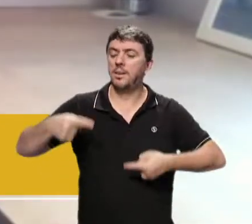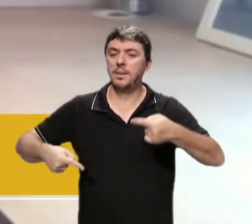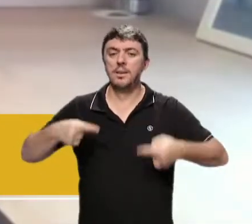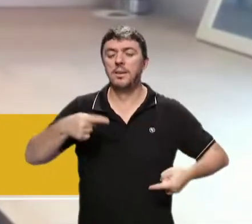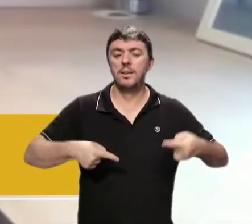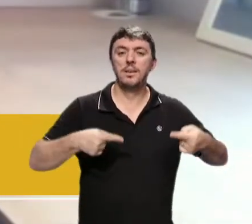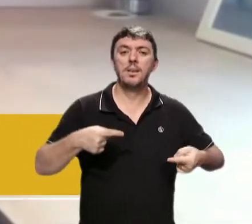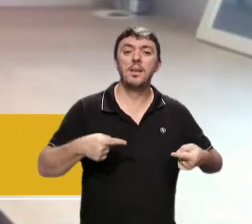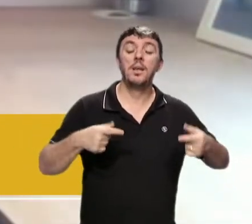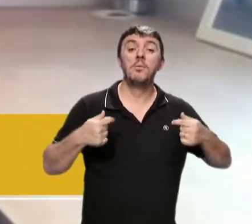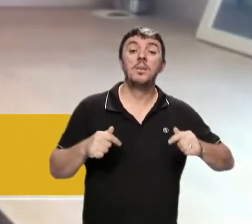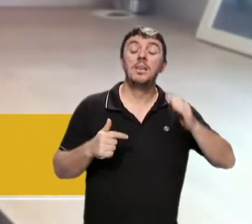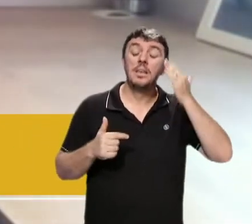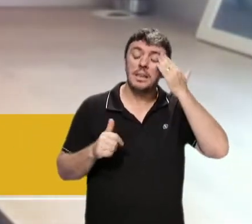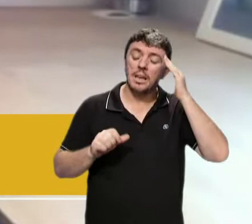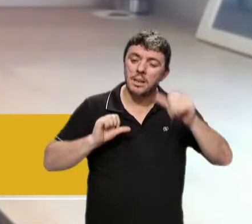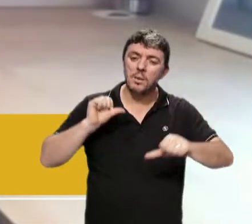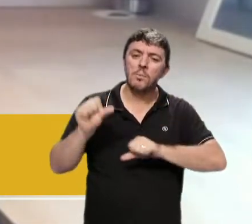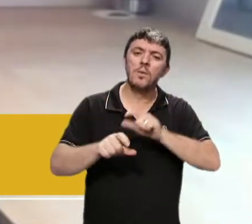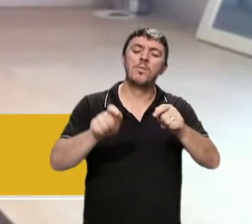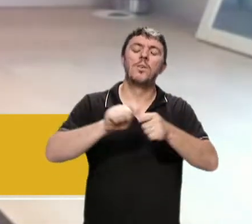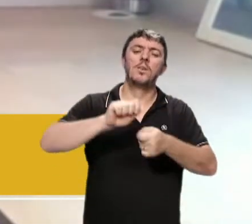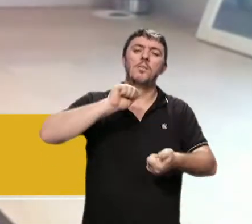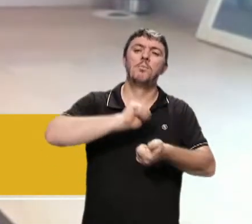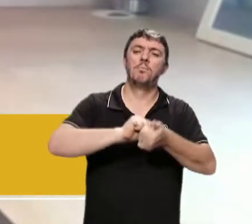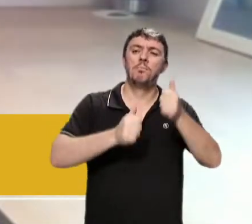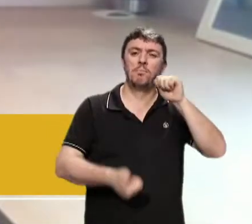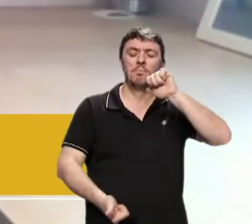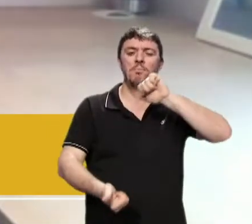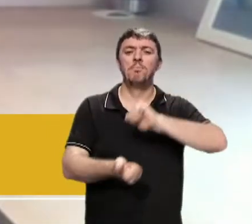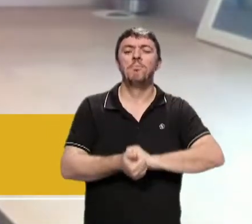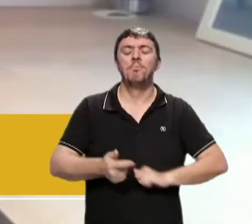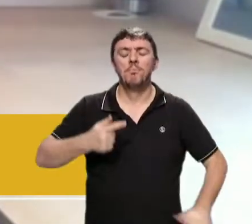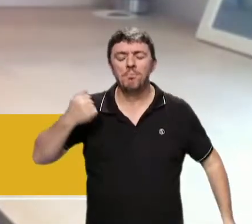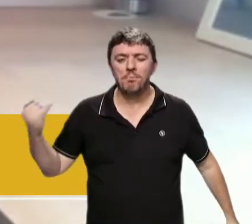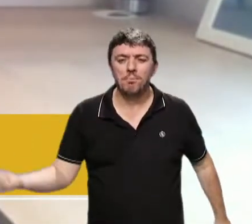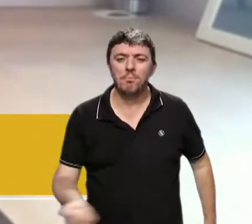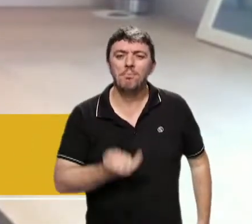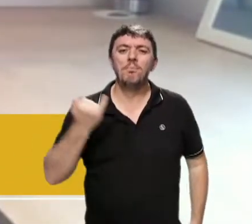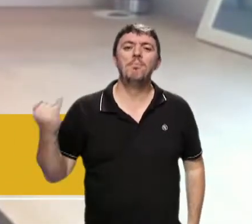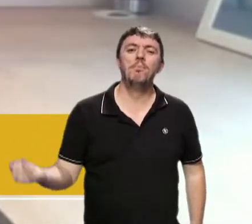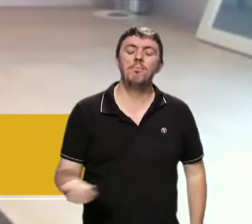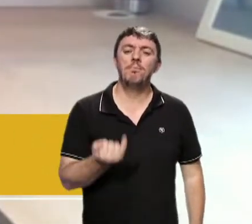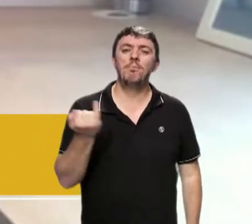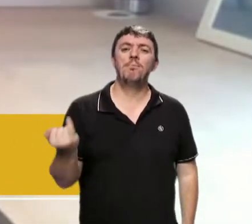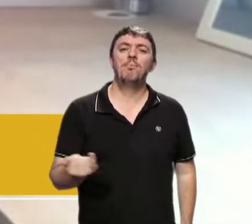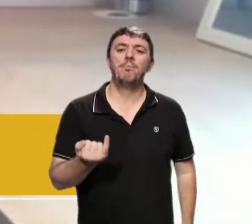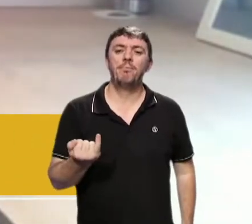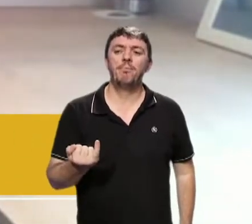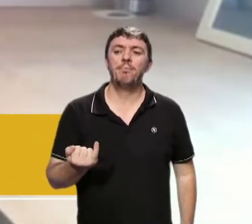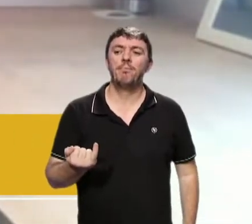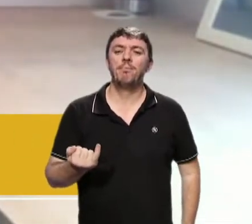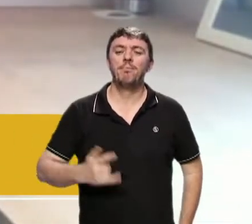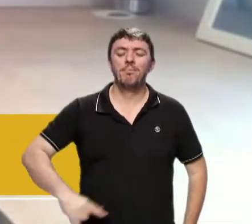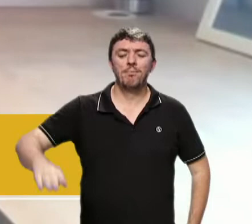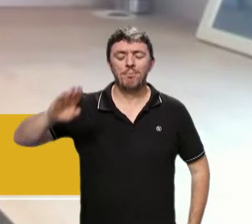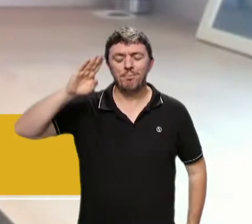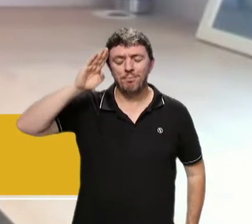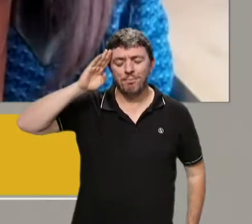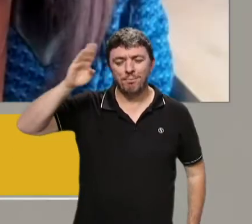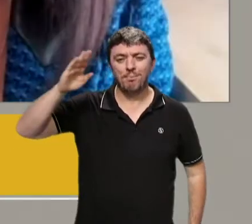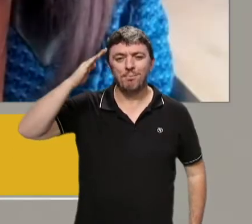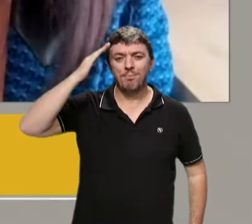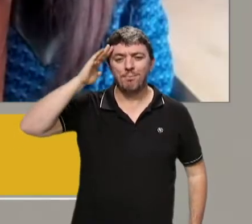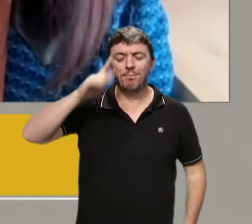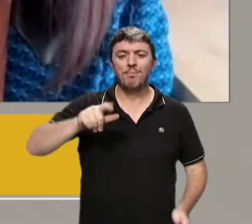essas mudanças para readaptar o nosso negócio. Isso é muito importante. E o principal, entender esse algoritmo. Pois é,